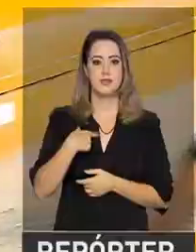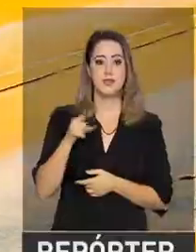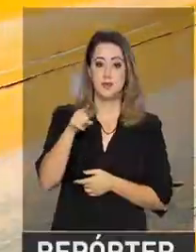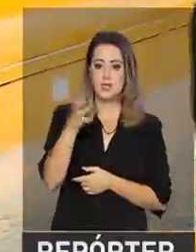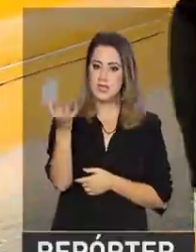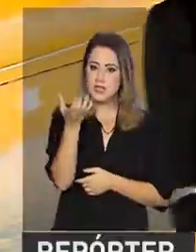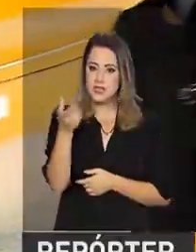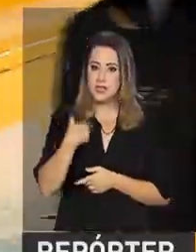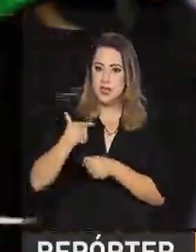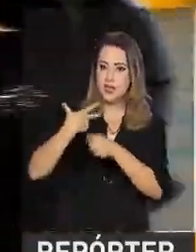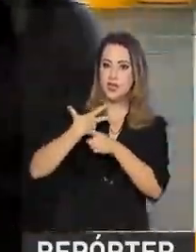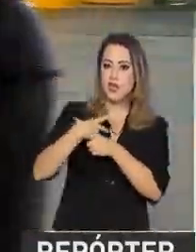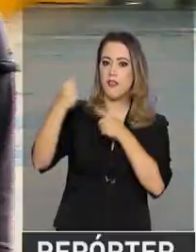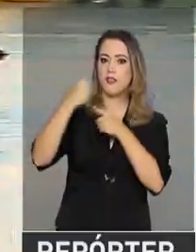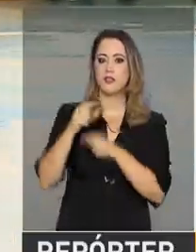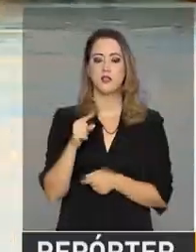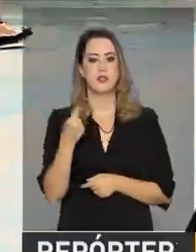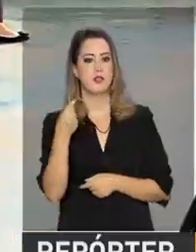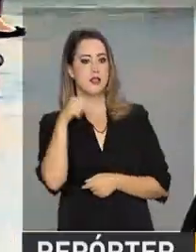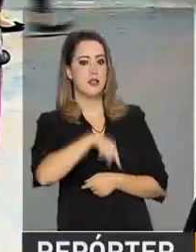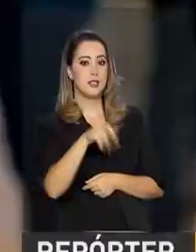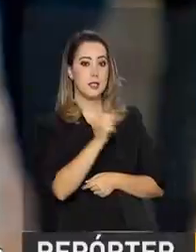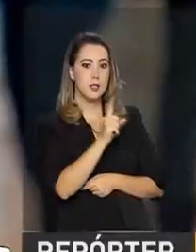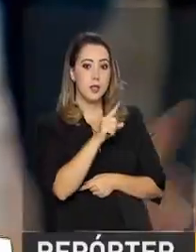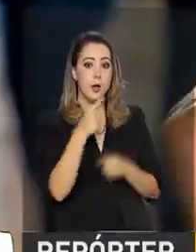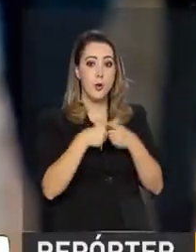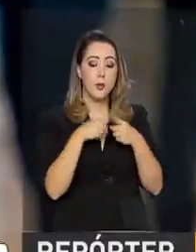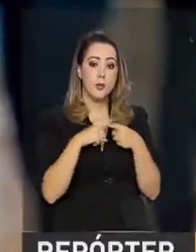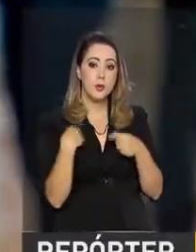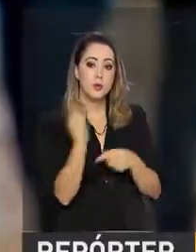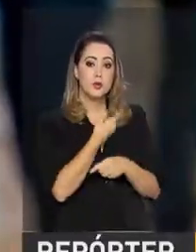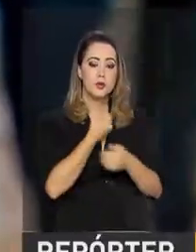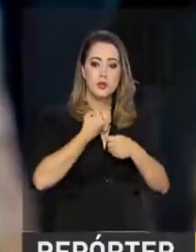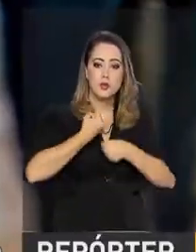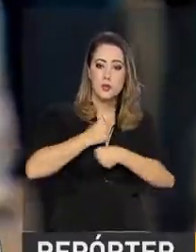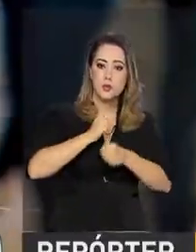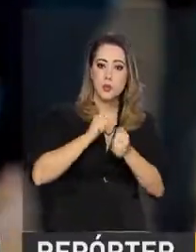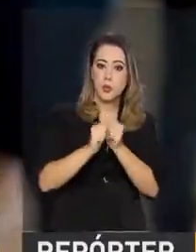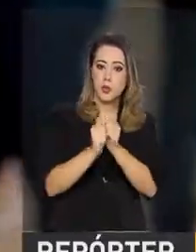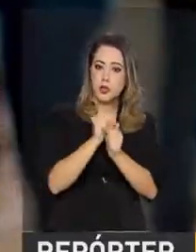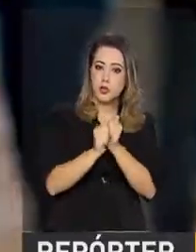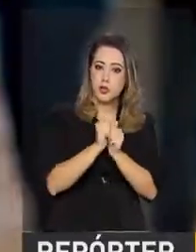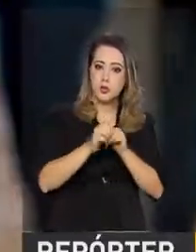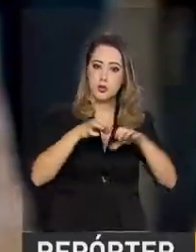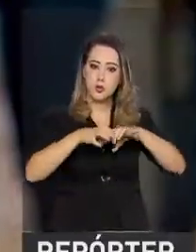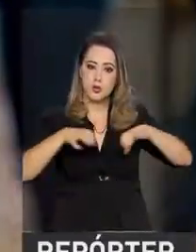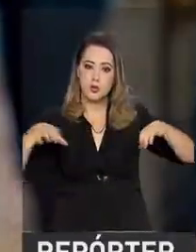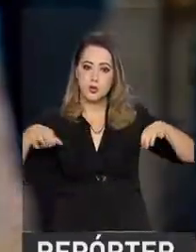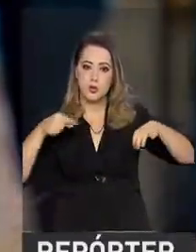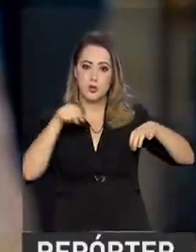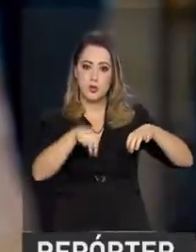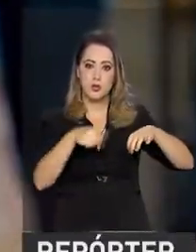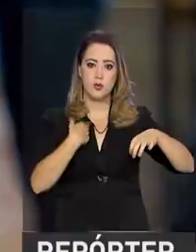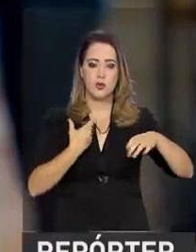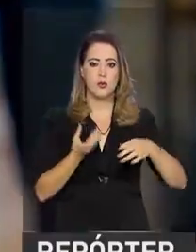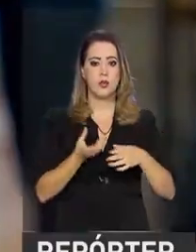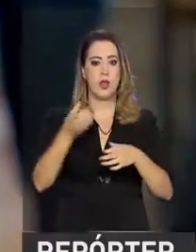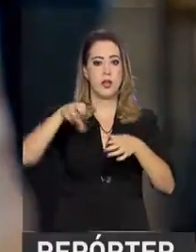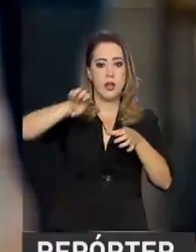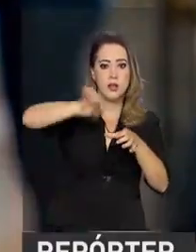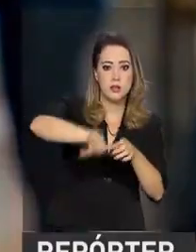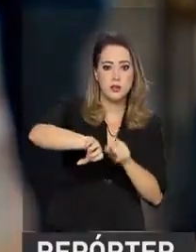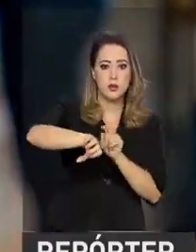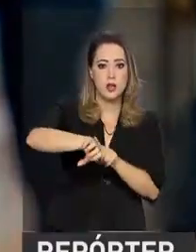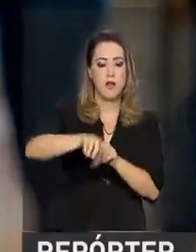ganhar quem não porque a gente linda as cargas espanhol a garrafa com o boca pra baixo